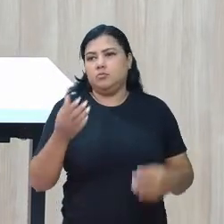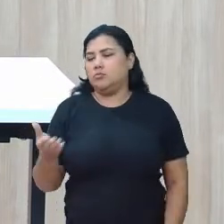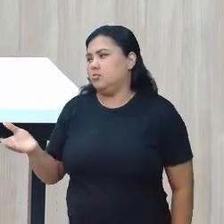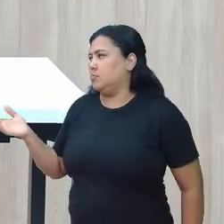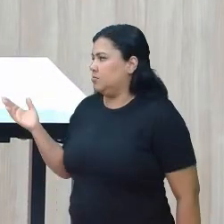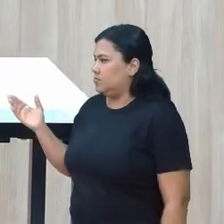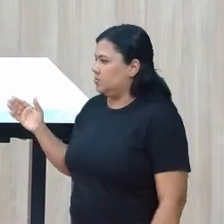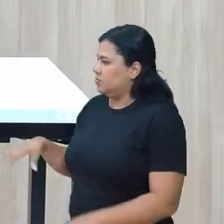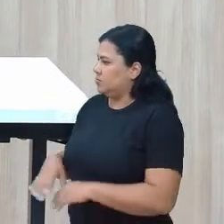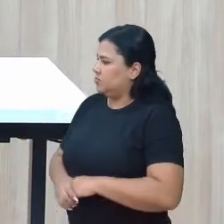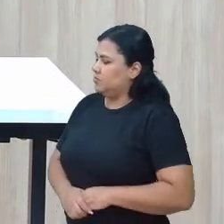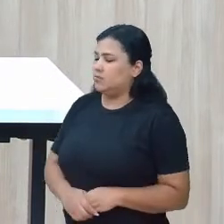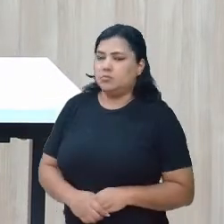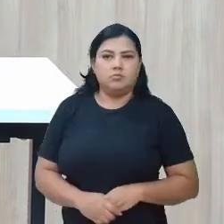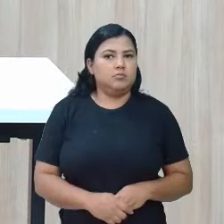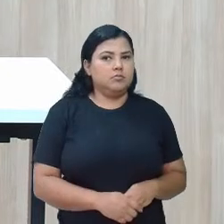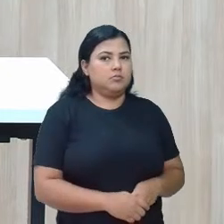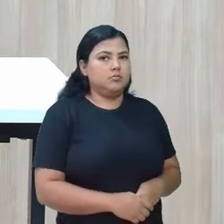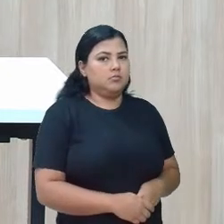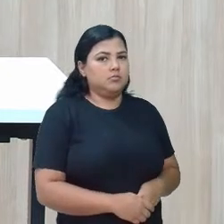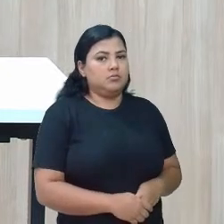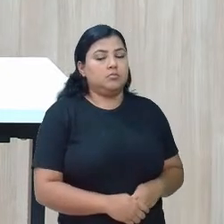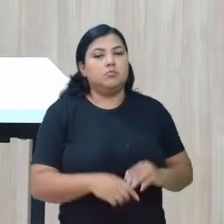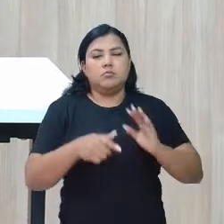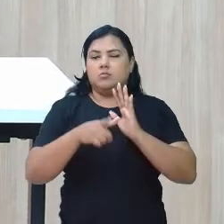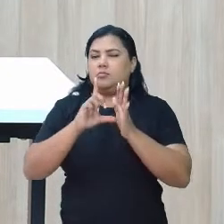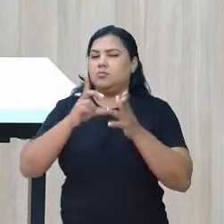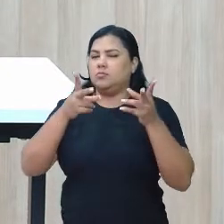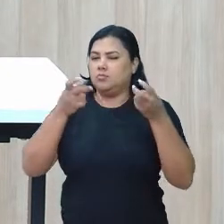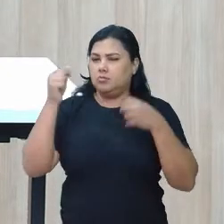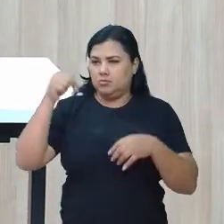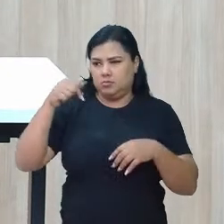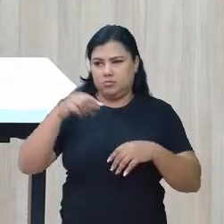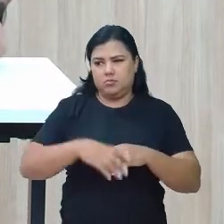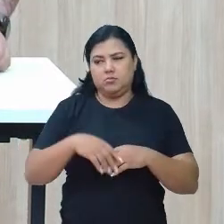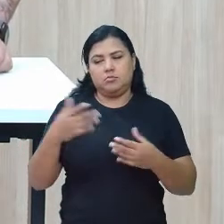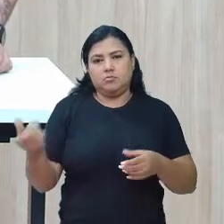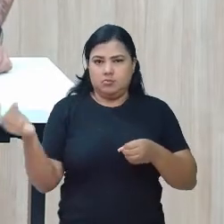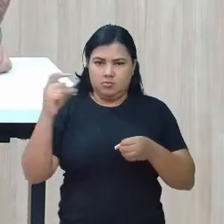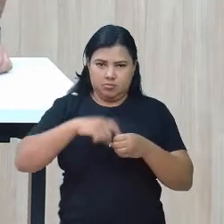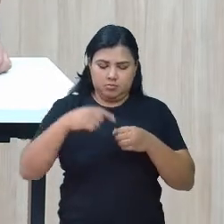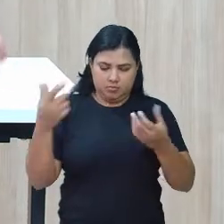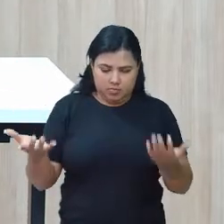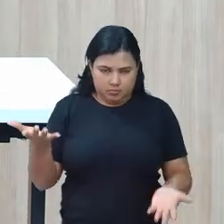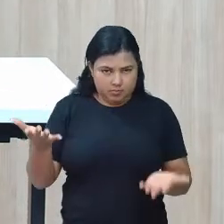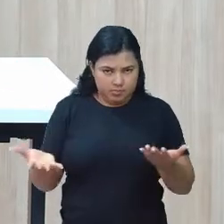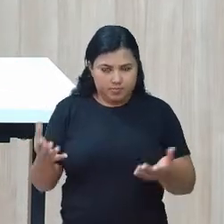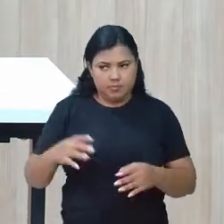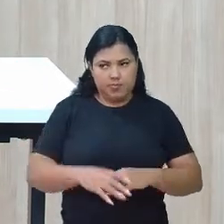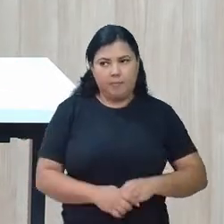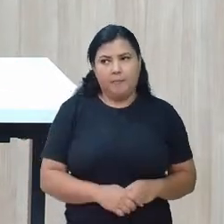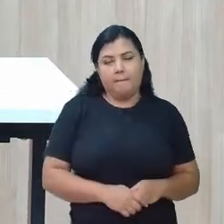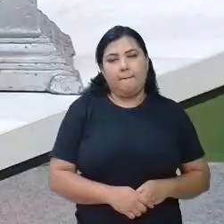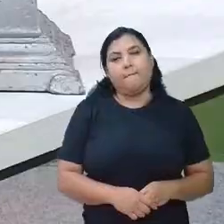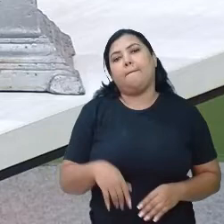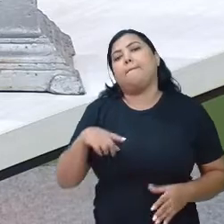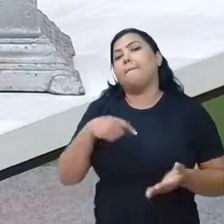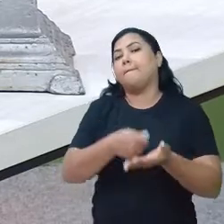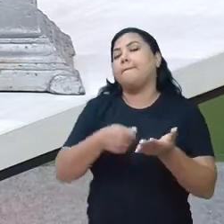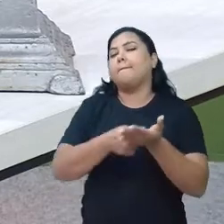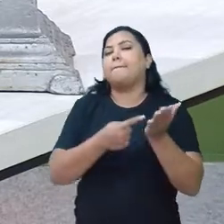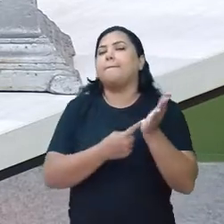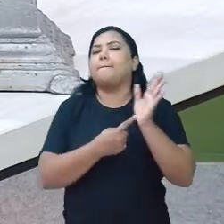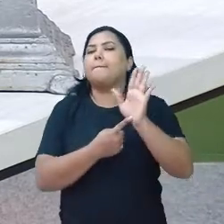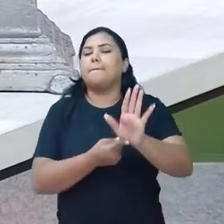em situações mais complexas. Antes da gente perceber essa daí, eu vou voltar aqui para a balança e tentar mostrar